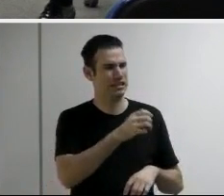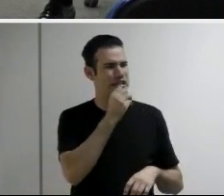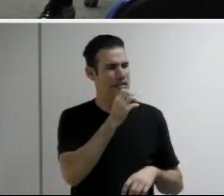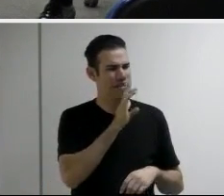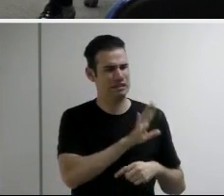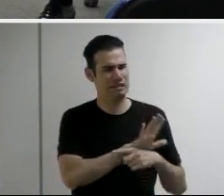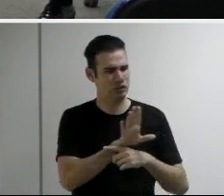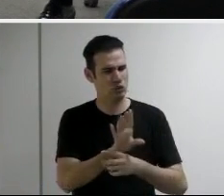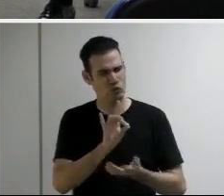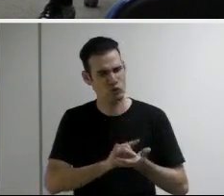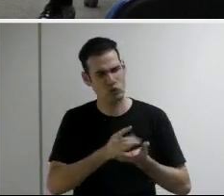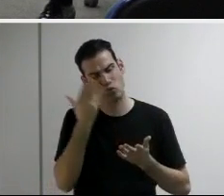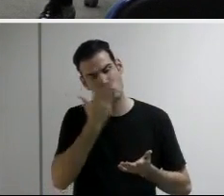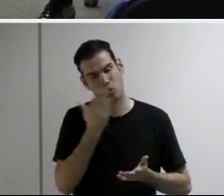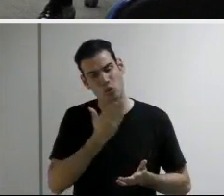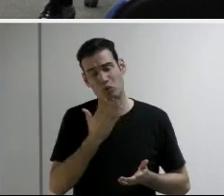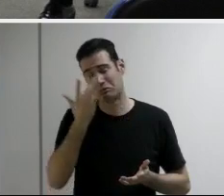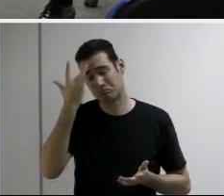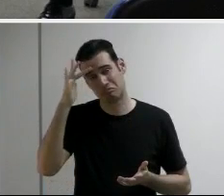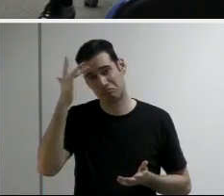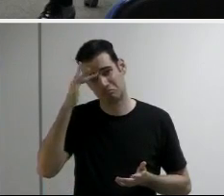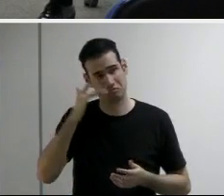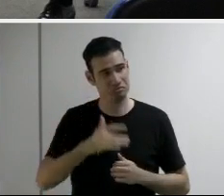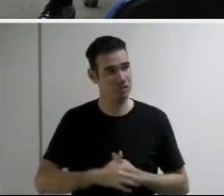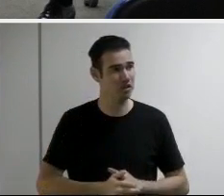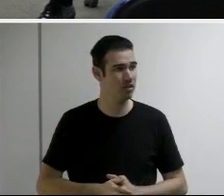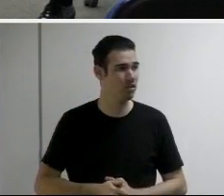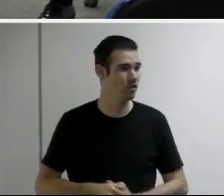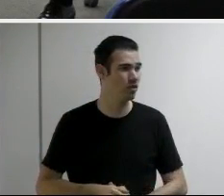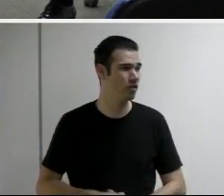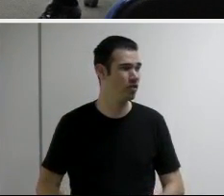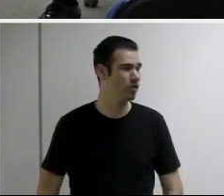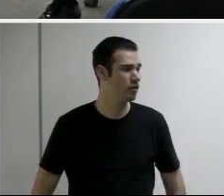Obrigado. Passo para o seu moderador, passo para o Paulo.